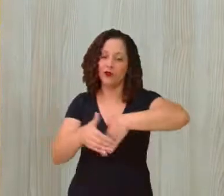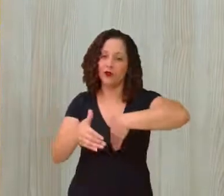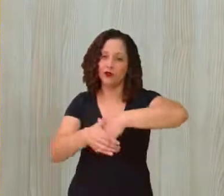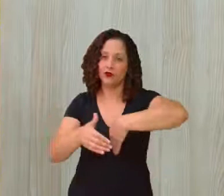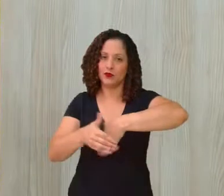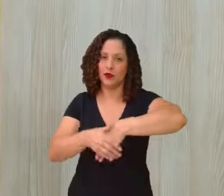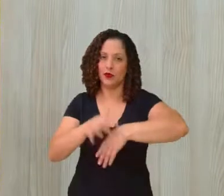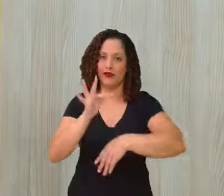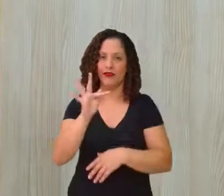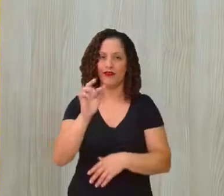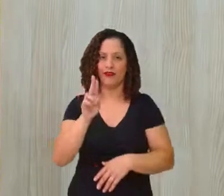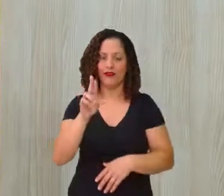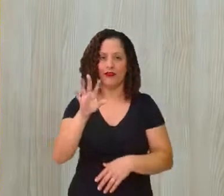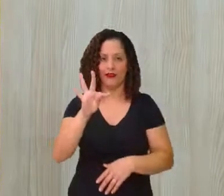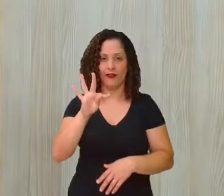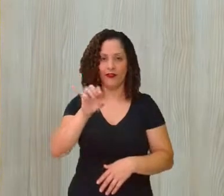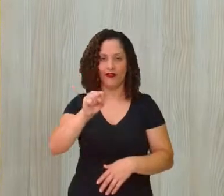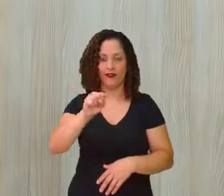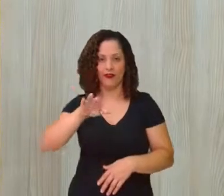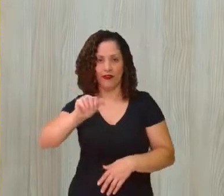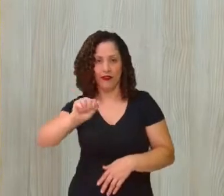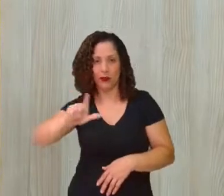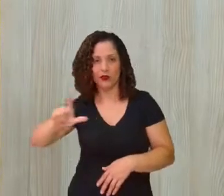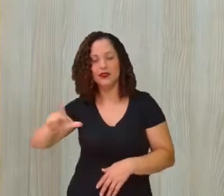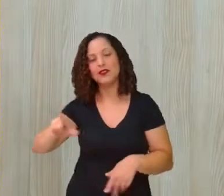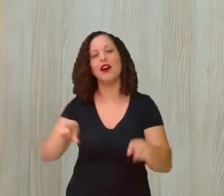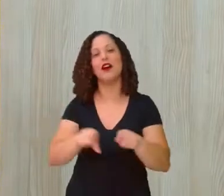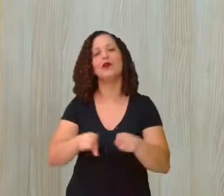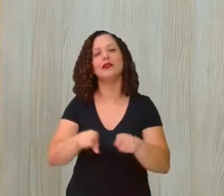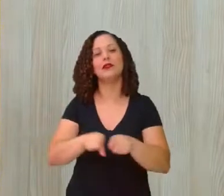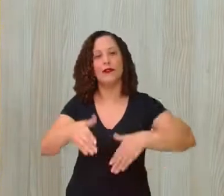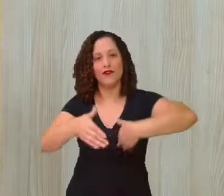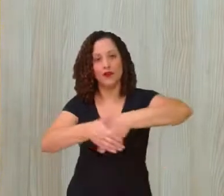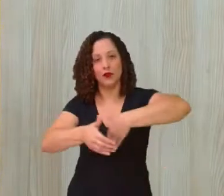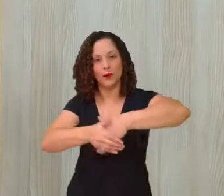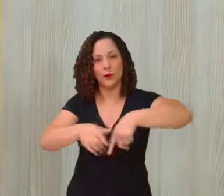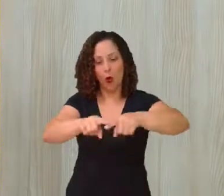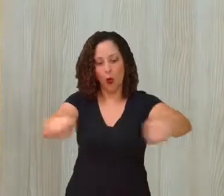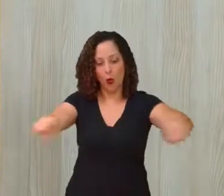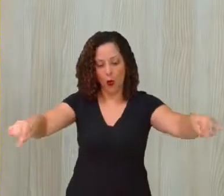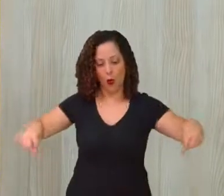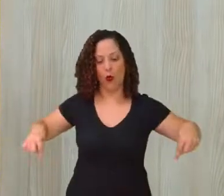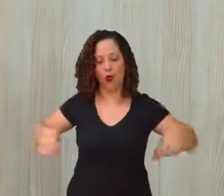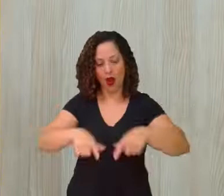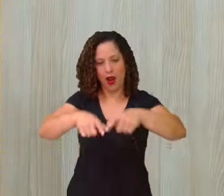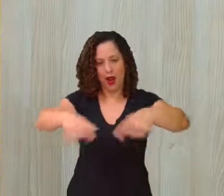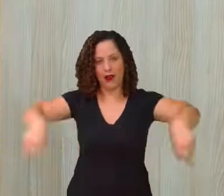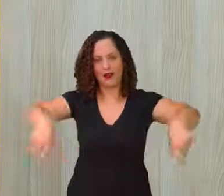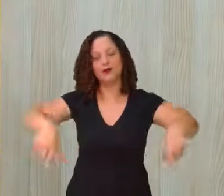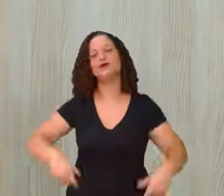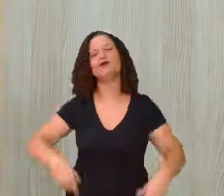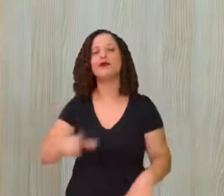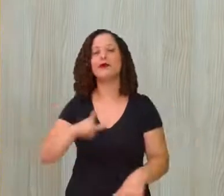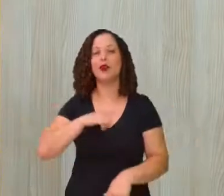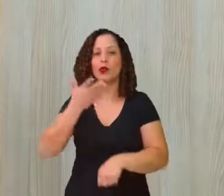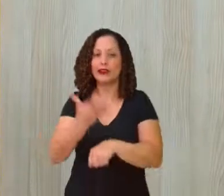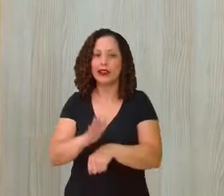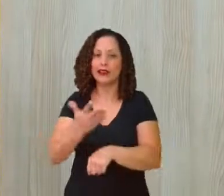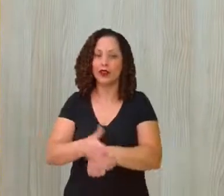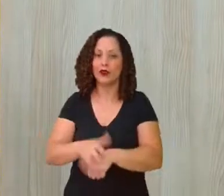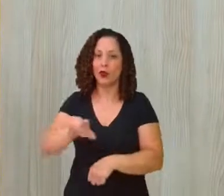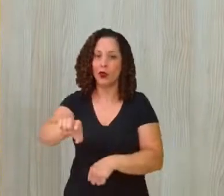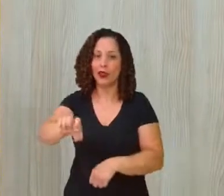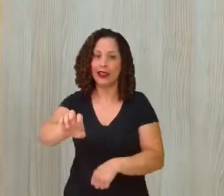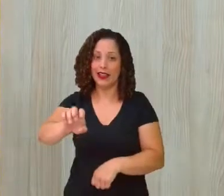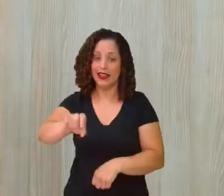o futebol de campo eu joguei, mas já com minhas alunas, assim, a gente marcava um jogo, tinha o treinador que era um ex-aluno meu